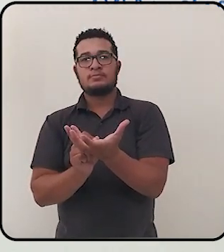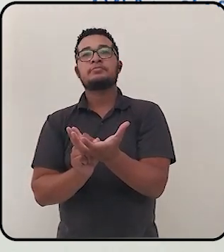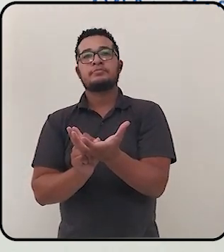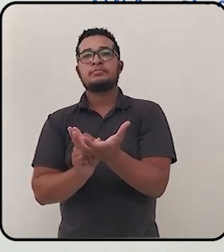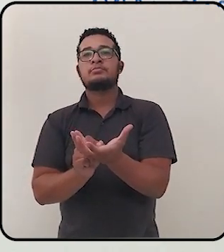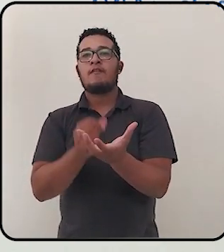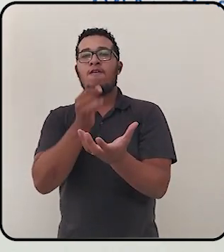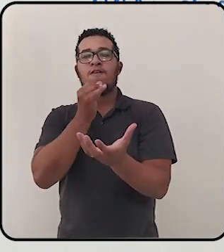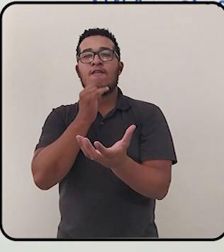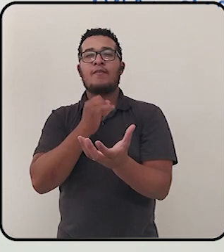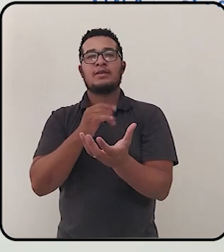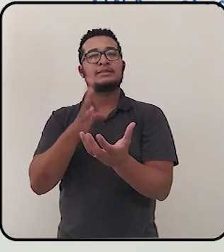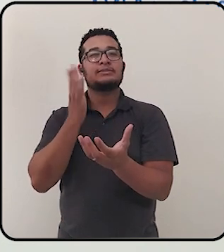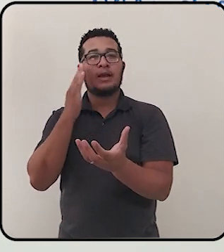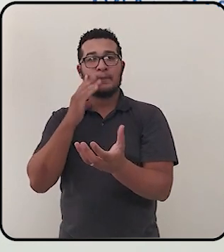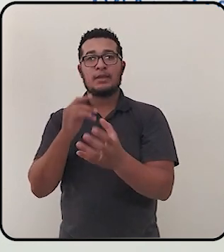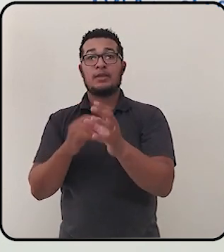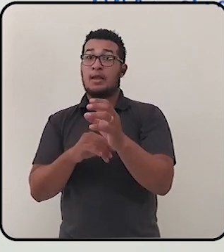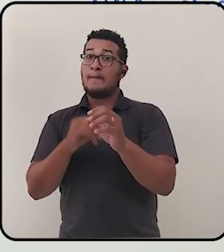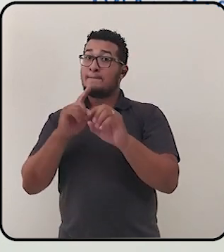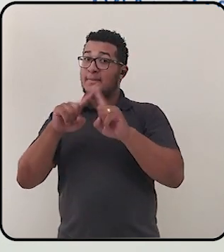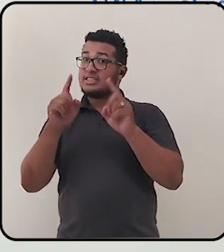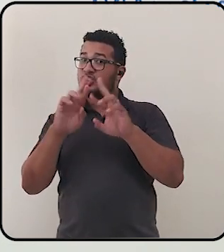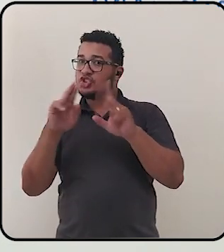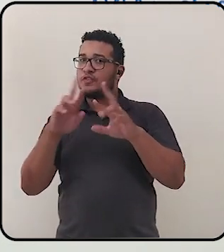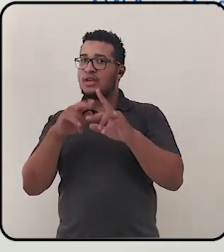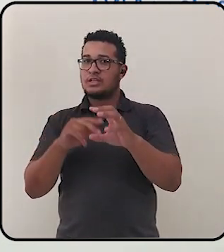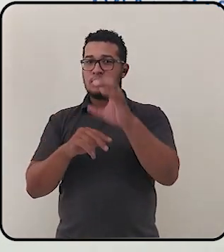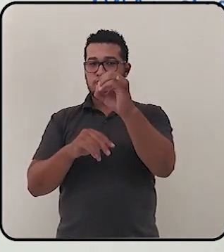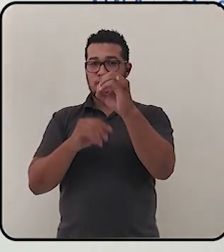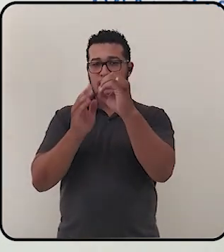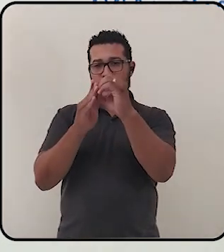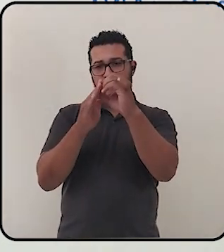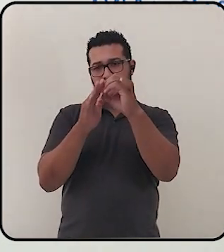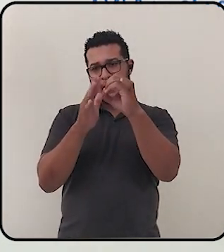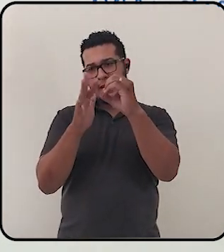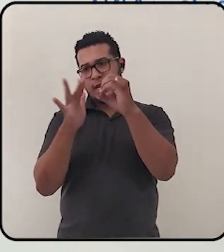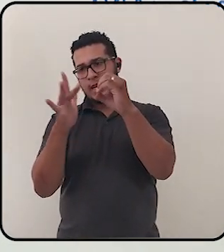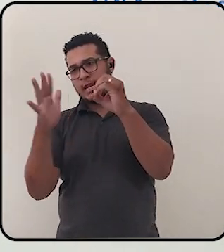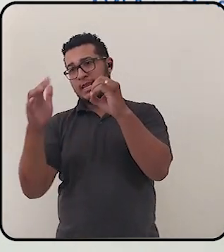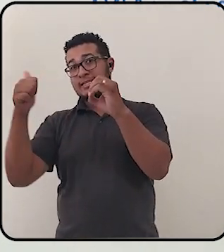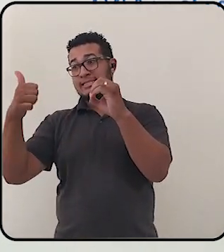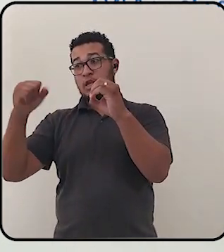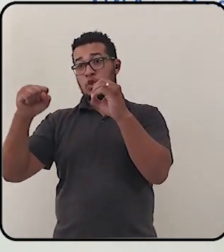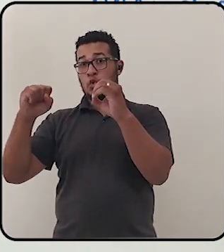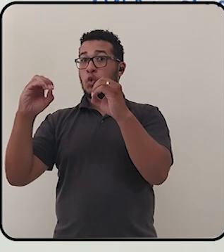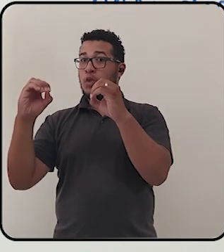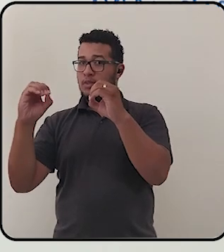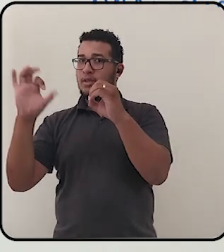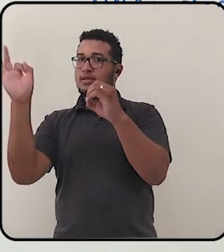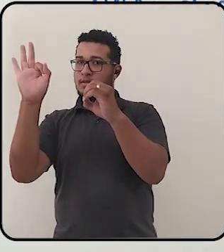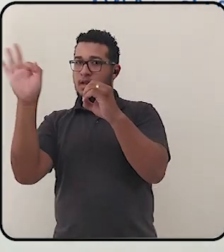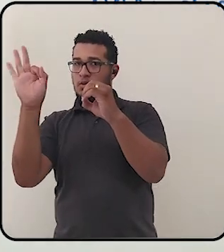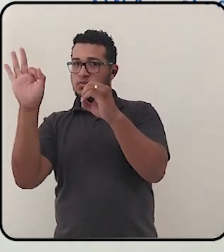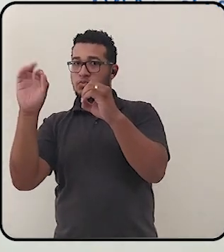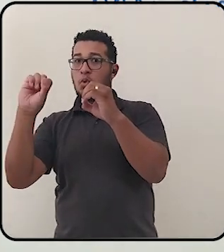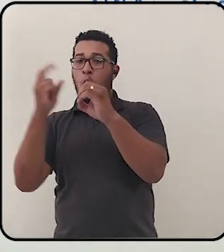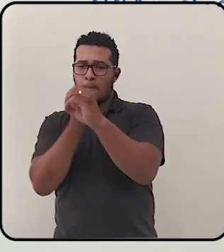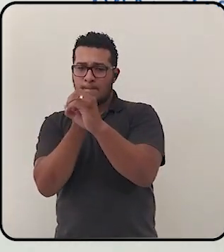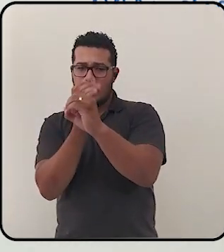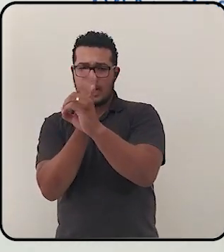Greenwich. Varia, olha a mudança, de 0 a 180 graus, ou